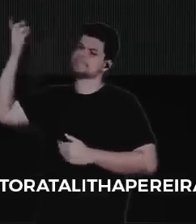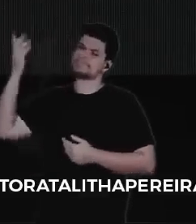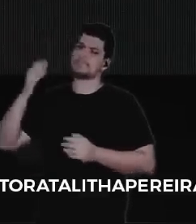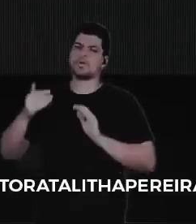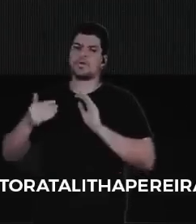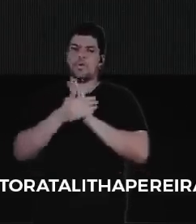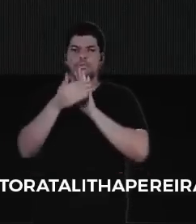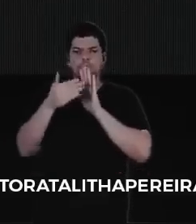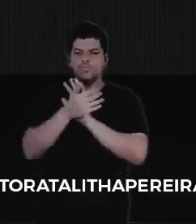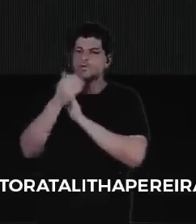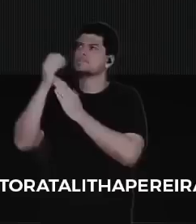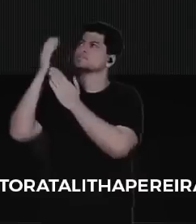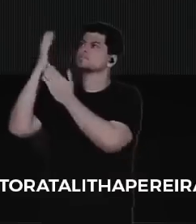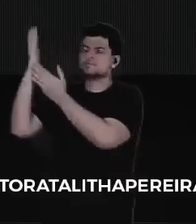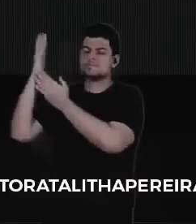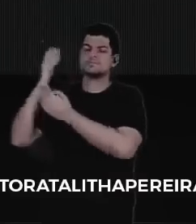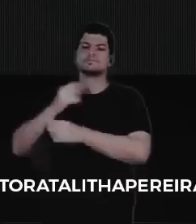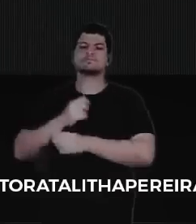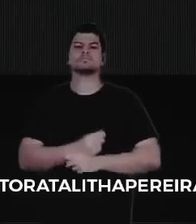louvando.